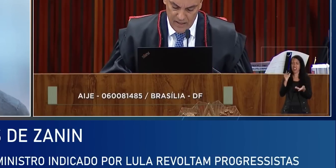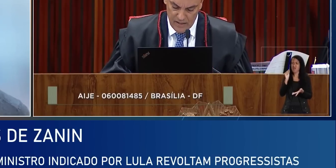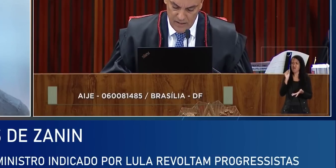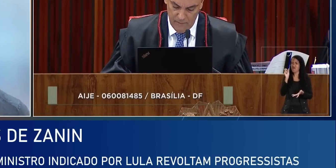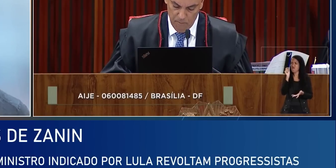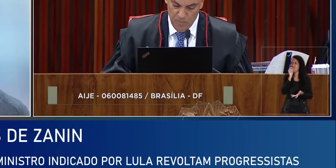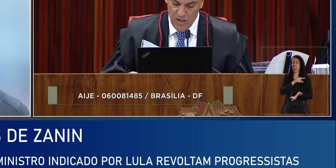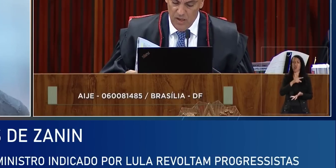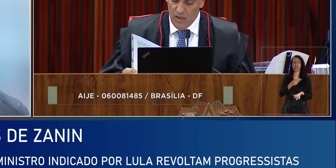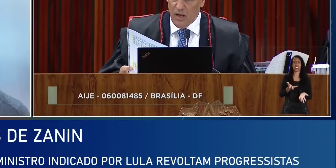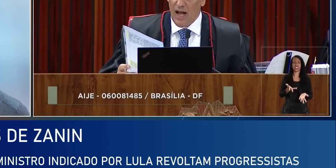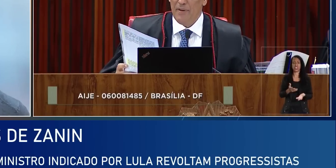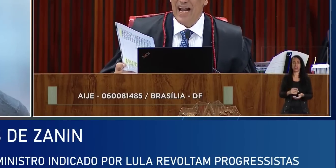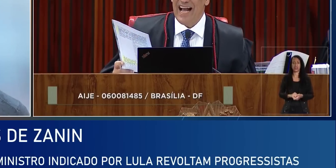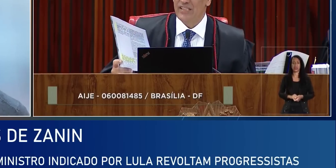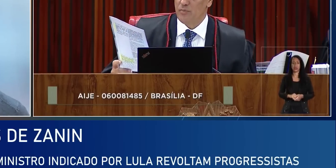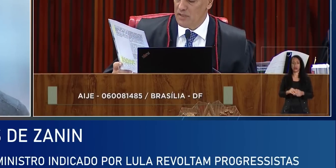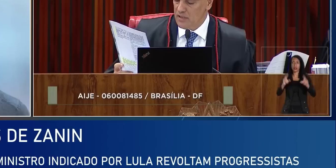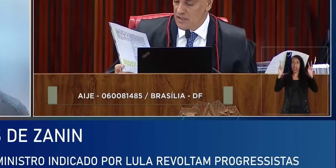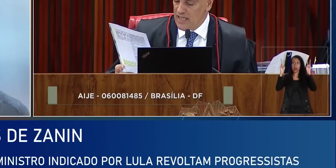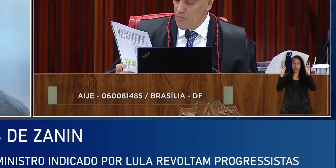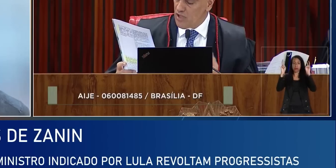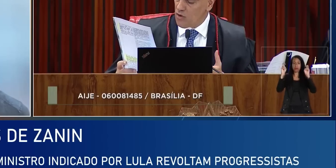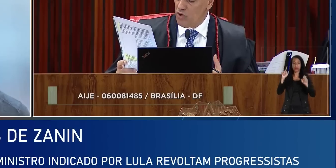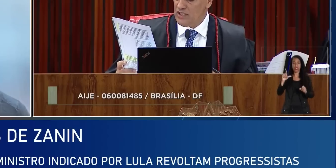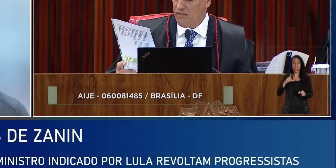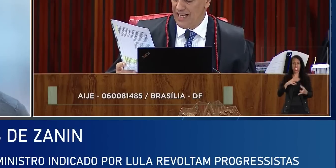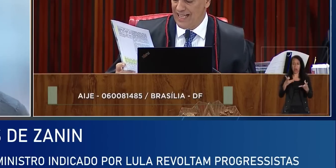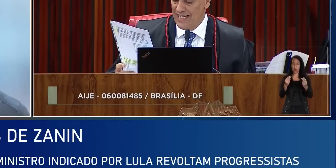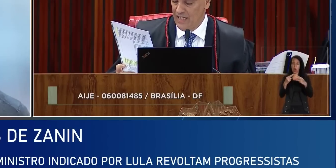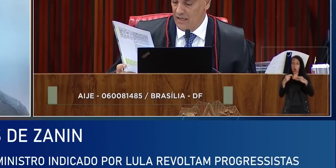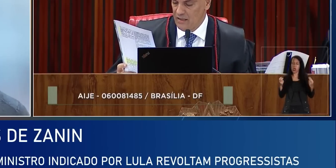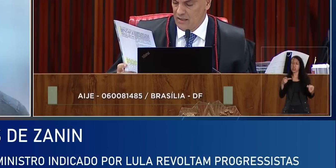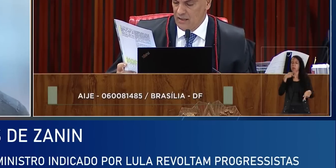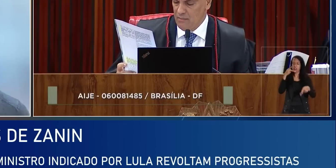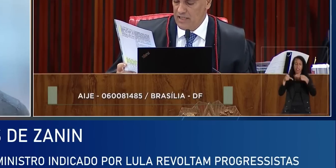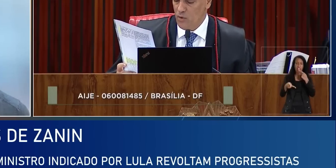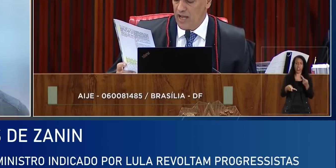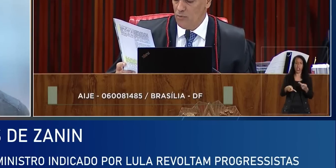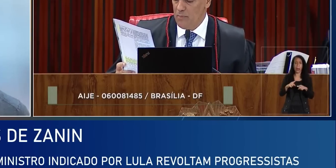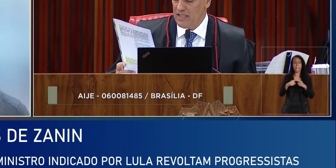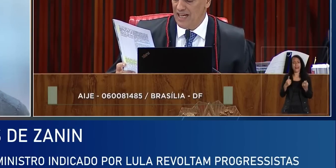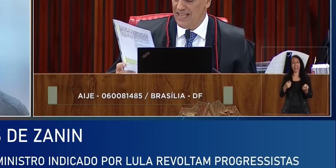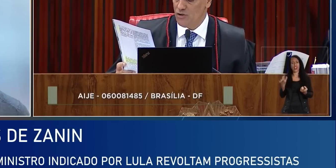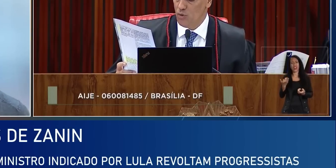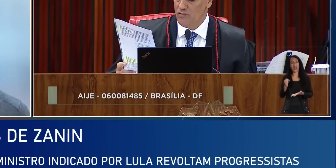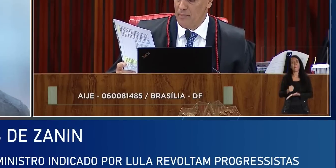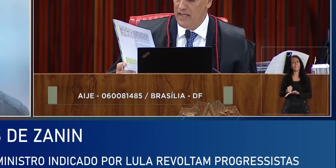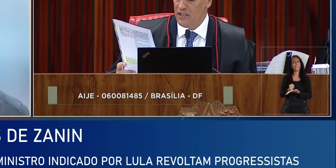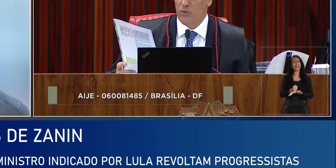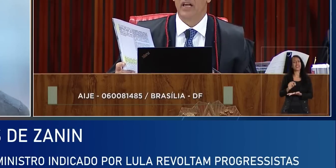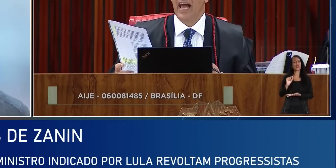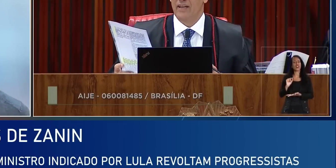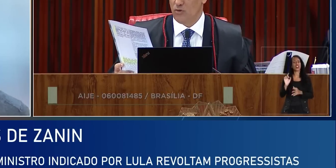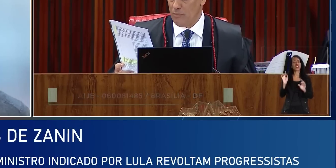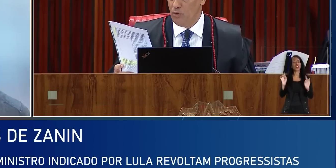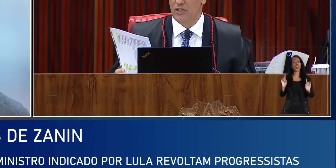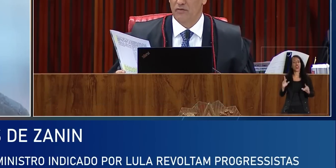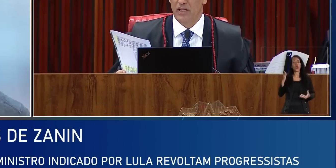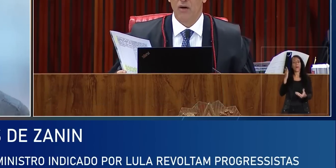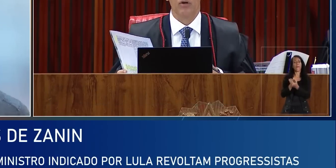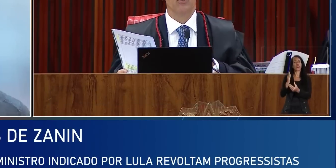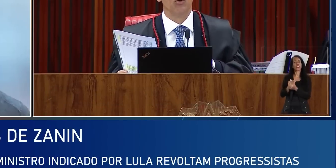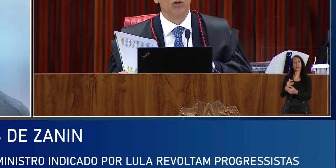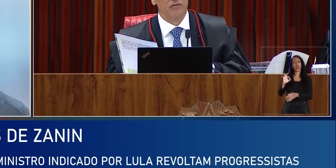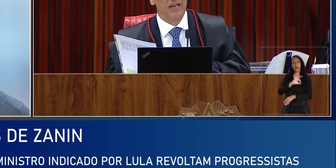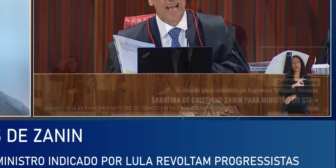vão passar pela vida dos ministros do STF. Daqui a 2 anos, 3 anos, 4 anos, 10 anos, a gente não sabe se o Zanin vai estar, né, ser o